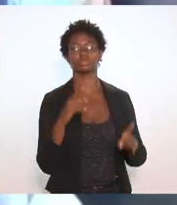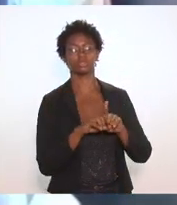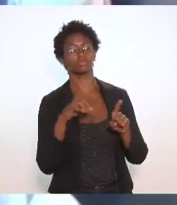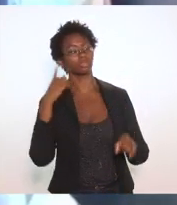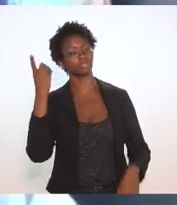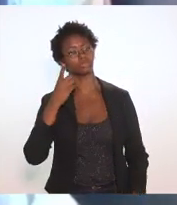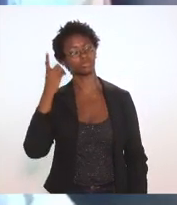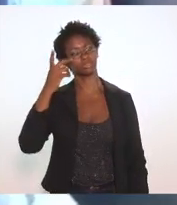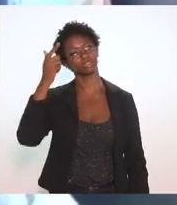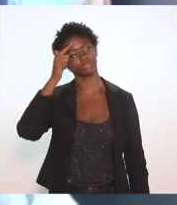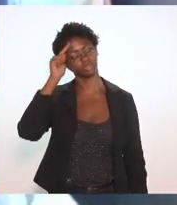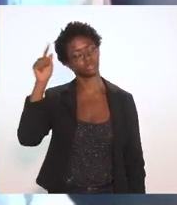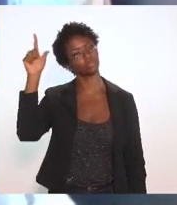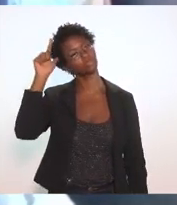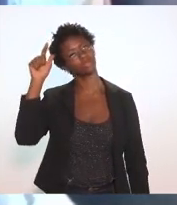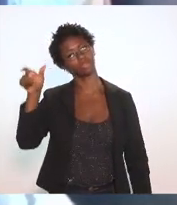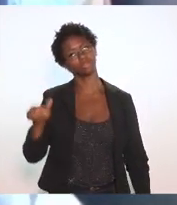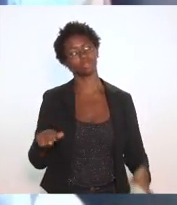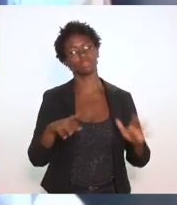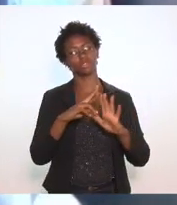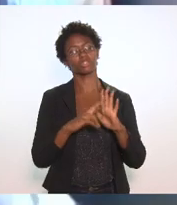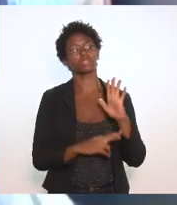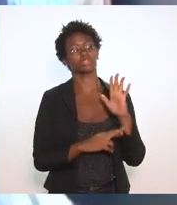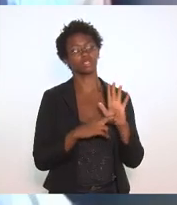Paulo, que relatou esse projeto.